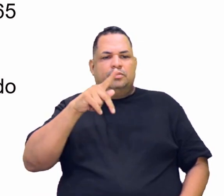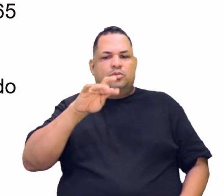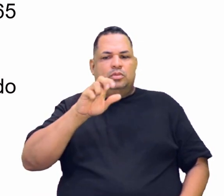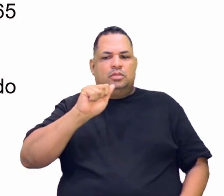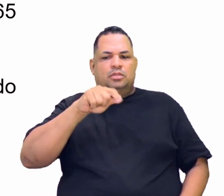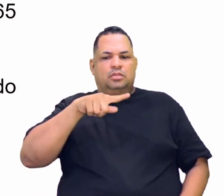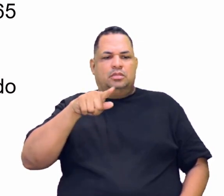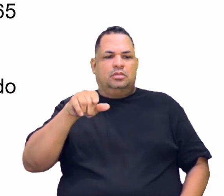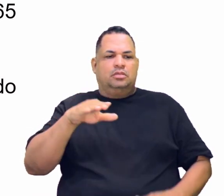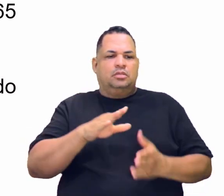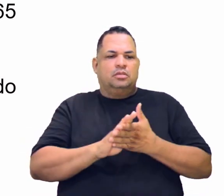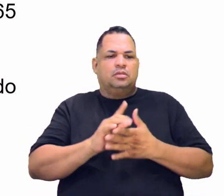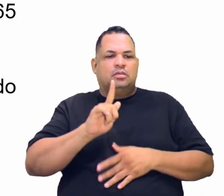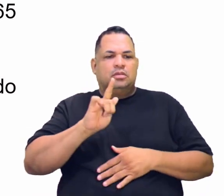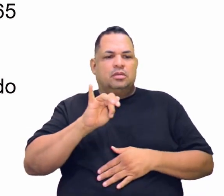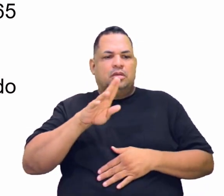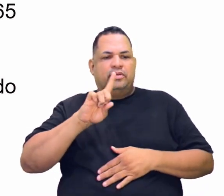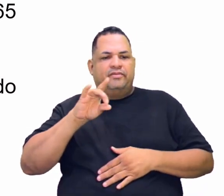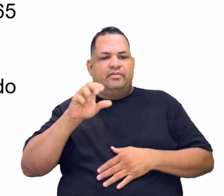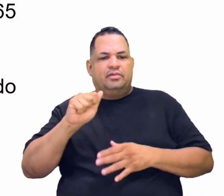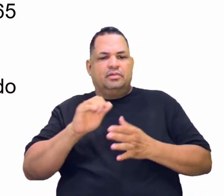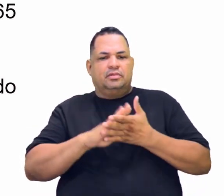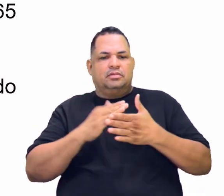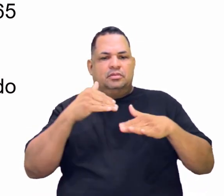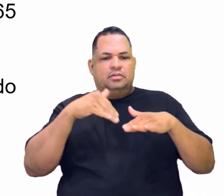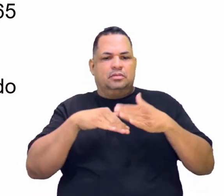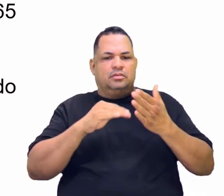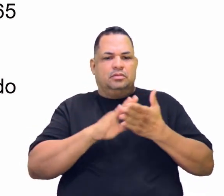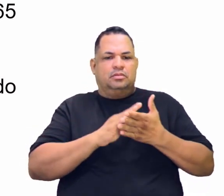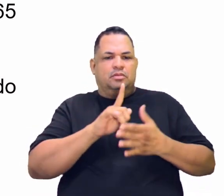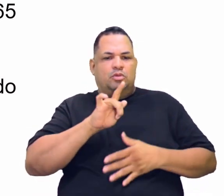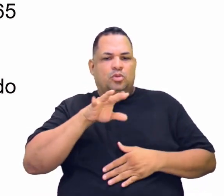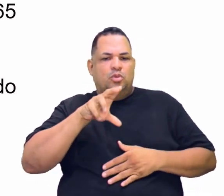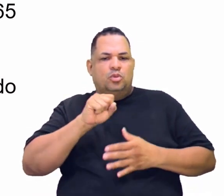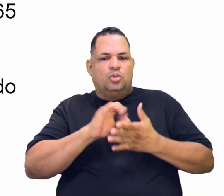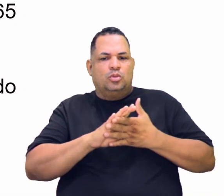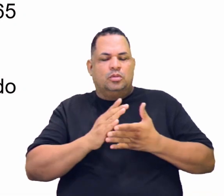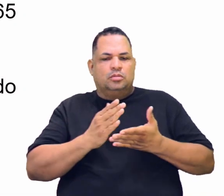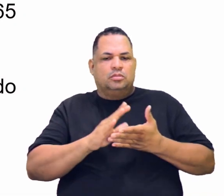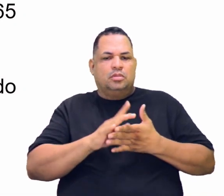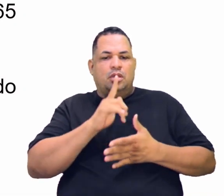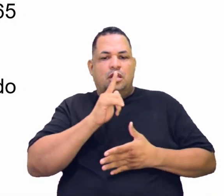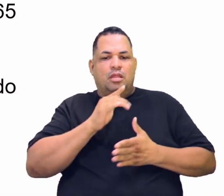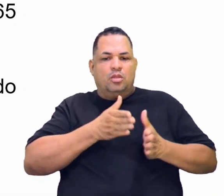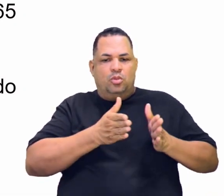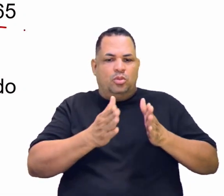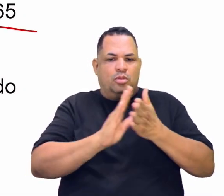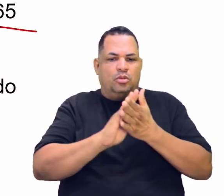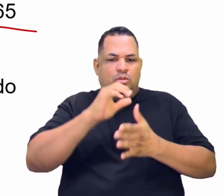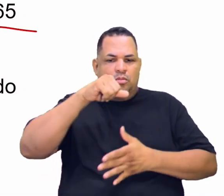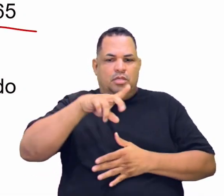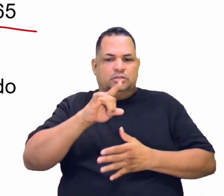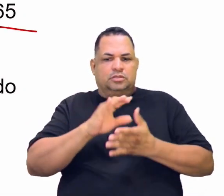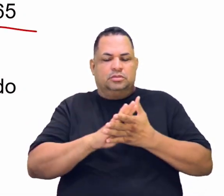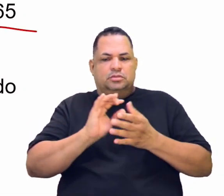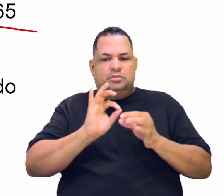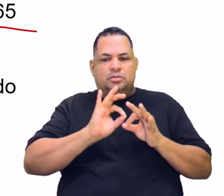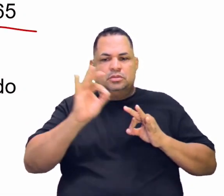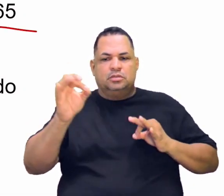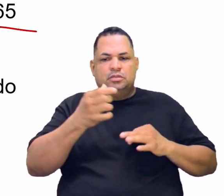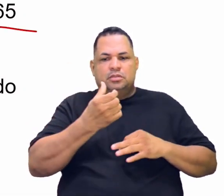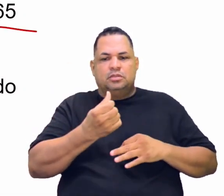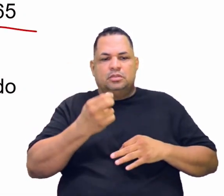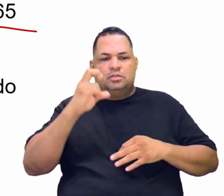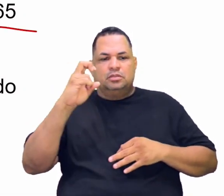parte. O gavião se encontra na reserva Lourdes, aqui no Rio Machado, a 60